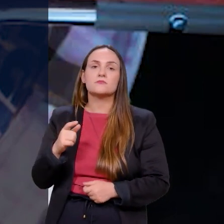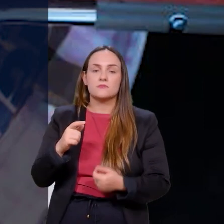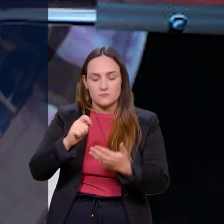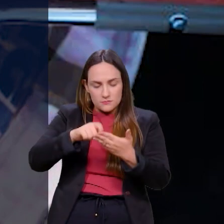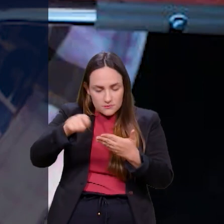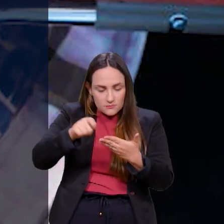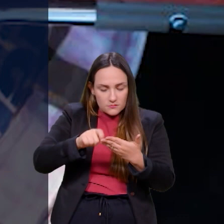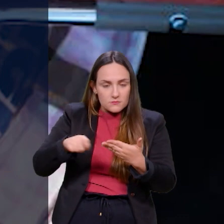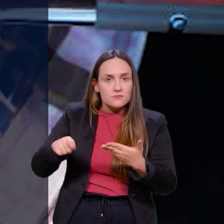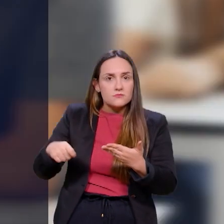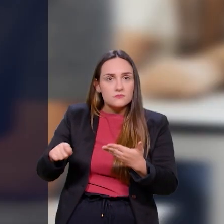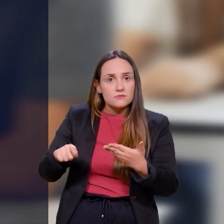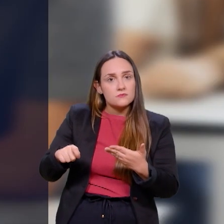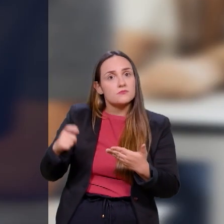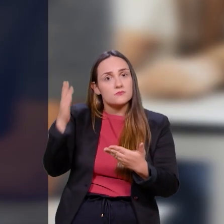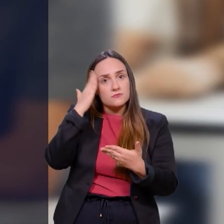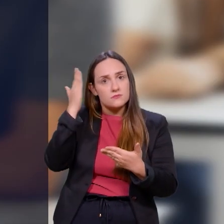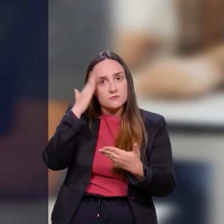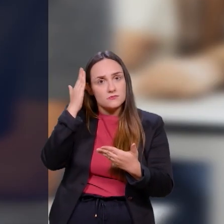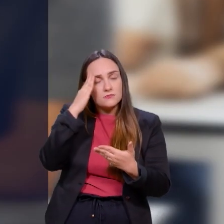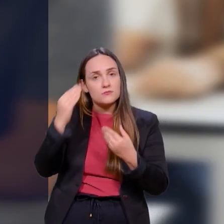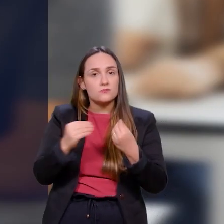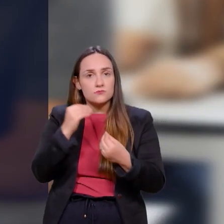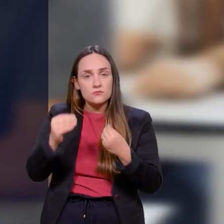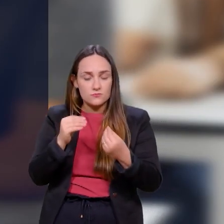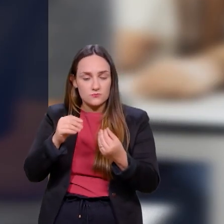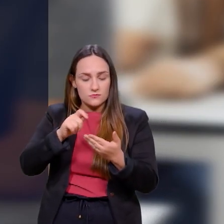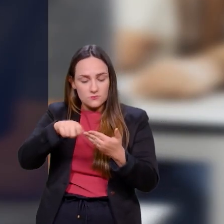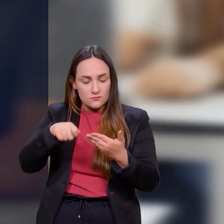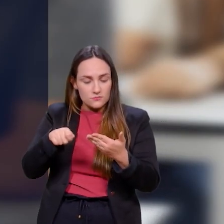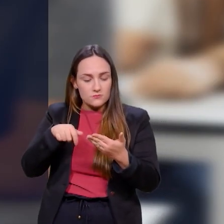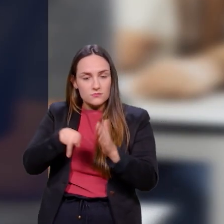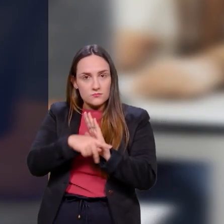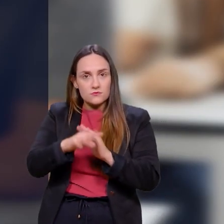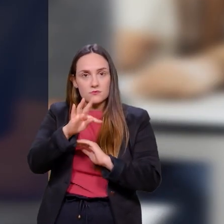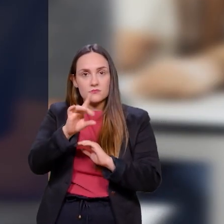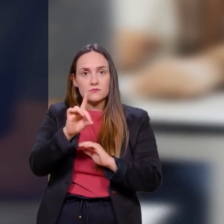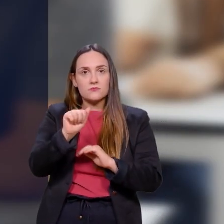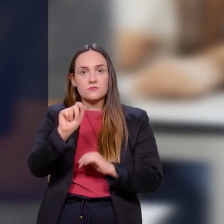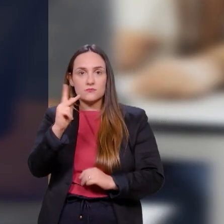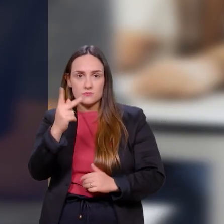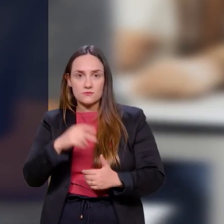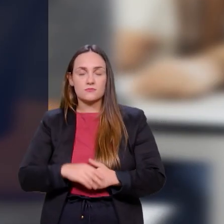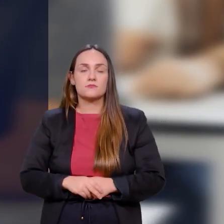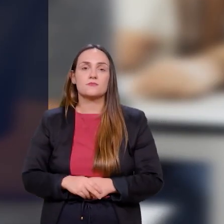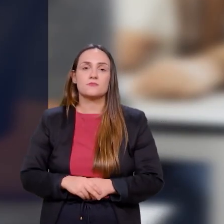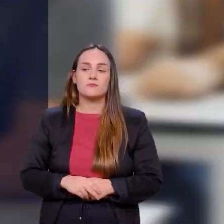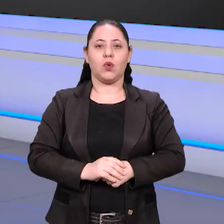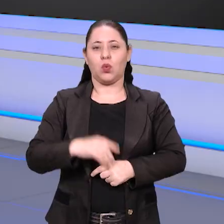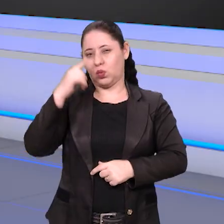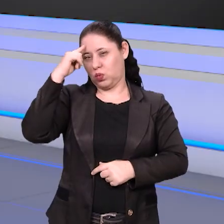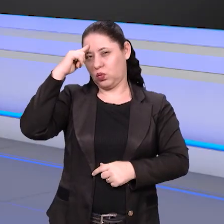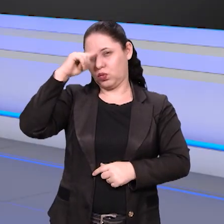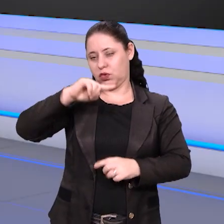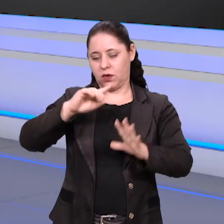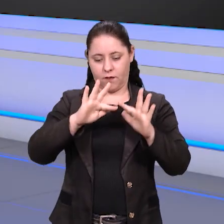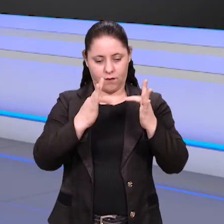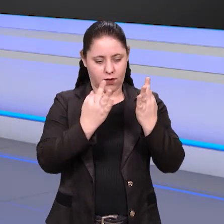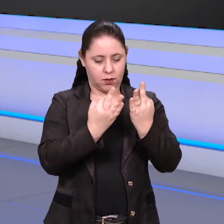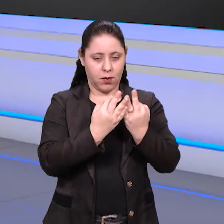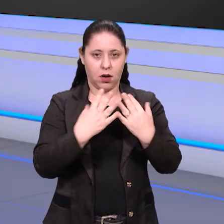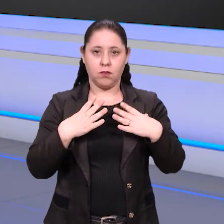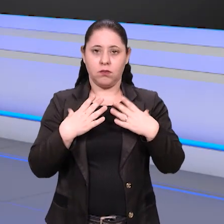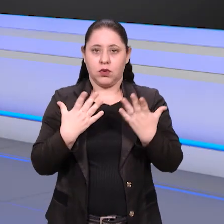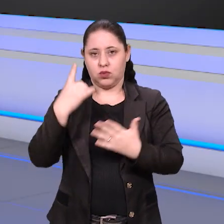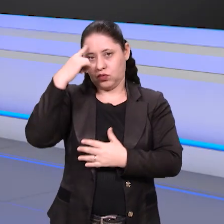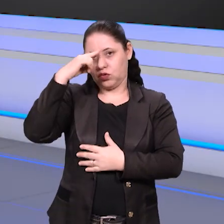para os candidatos. Correção da prova avaliada a partir de uma matriz de correção específica. Em alusão ao Dia